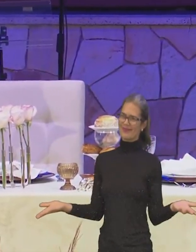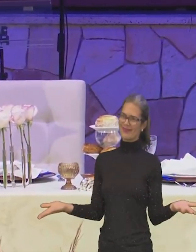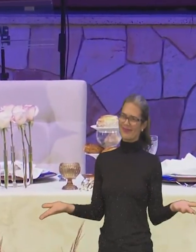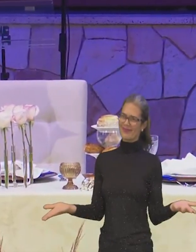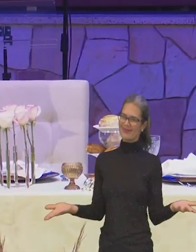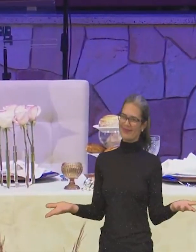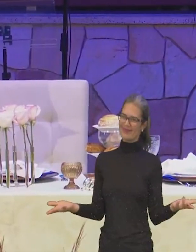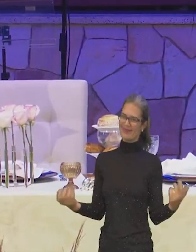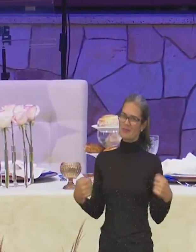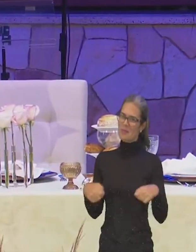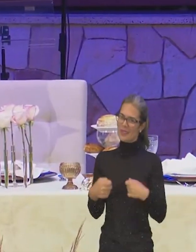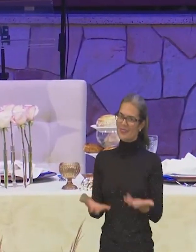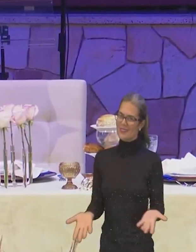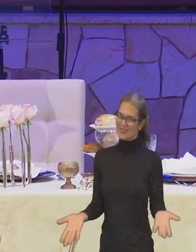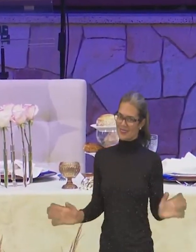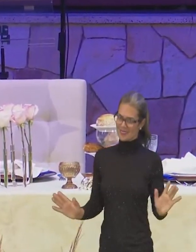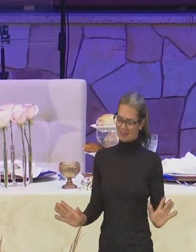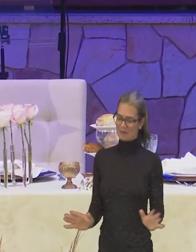de nossas casas.